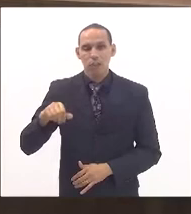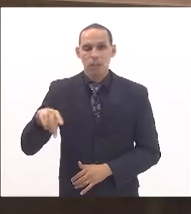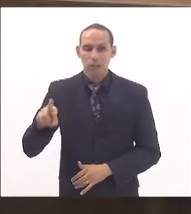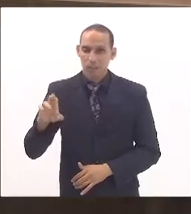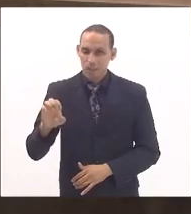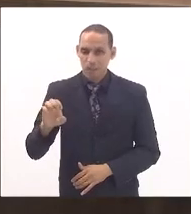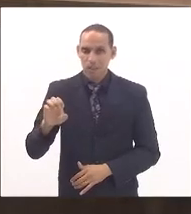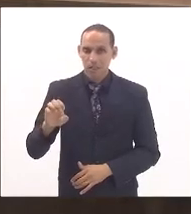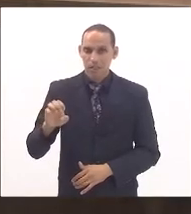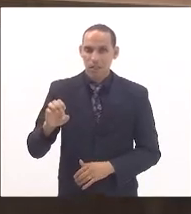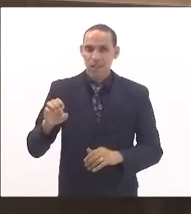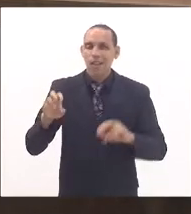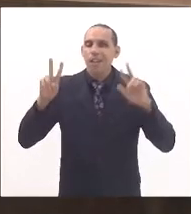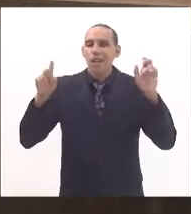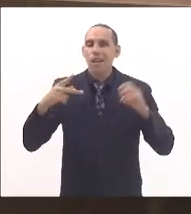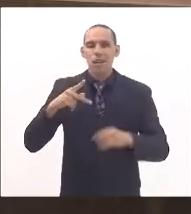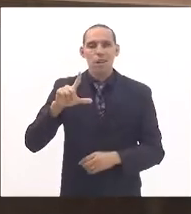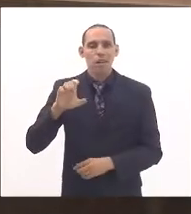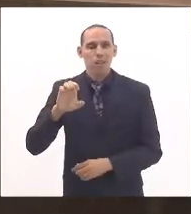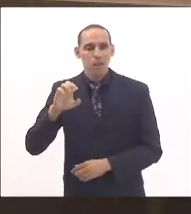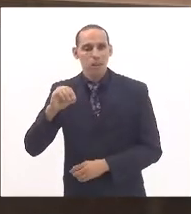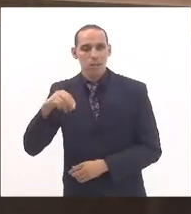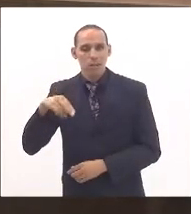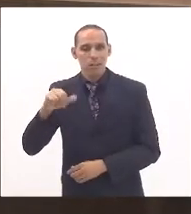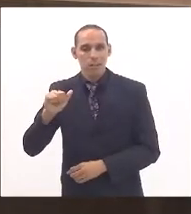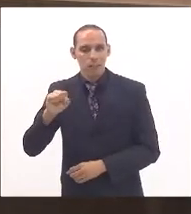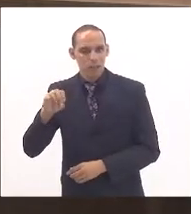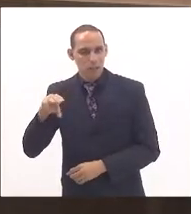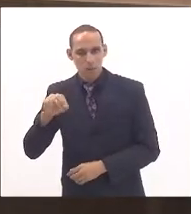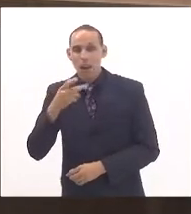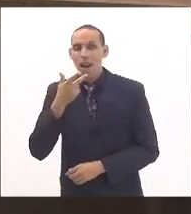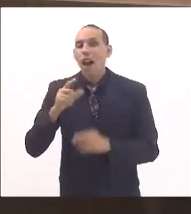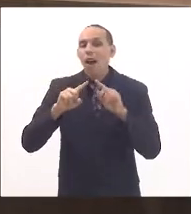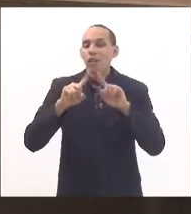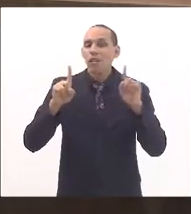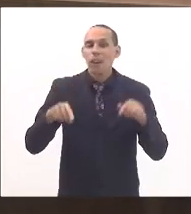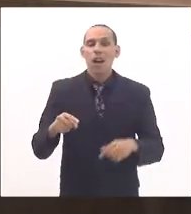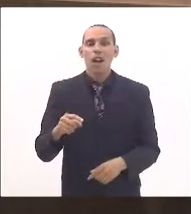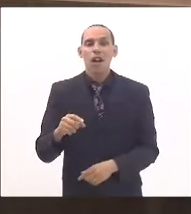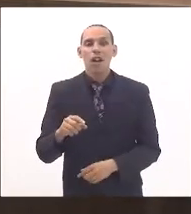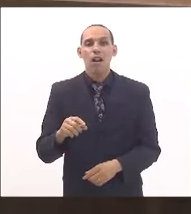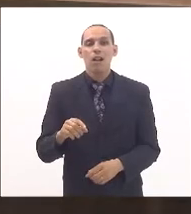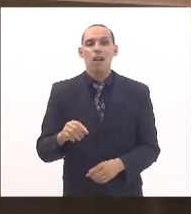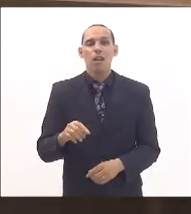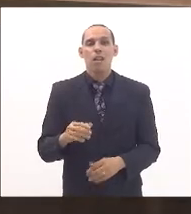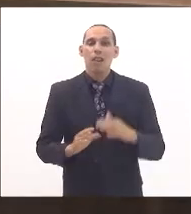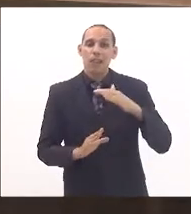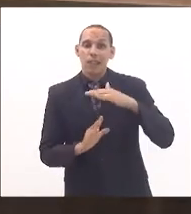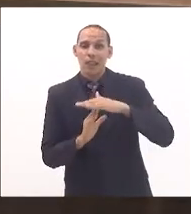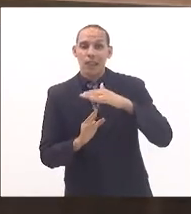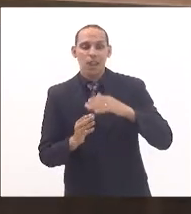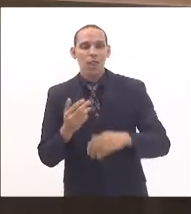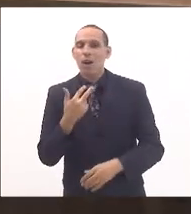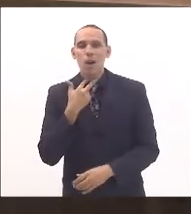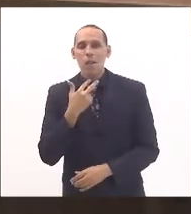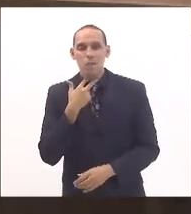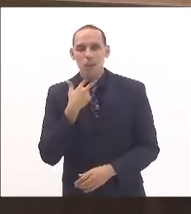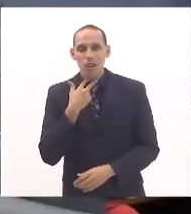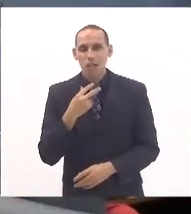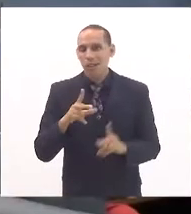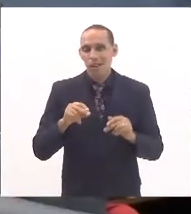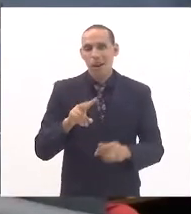pleonasmo, dizer que nenhum serventuário pode passar do teto. Vovó viu a